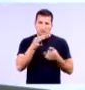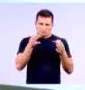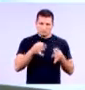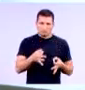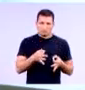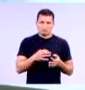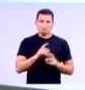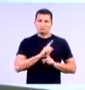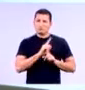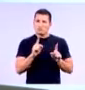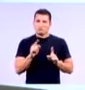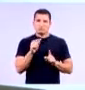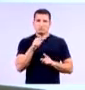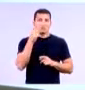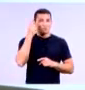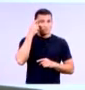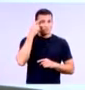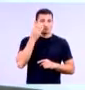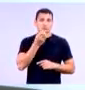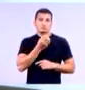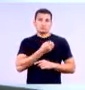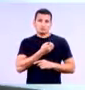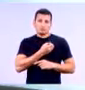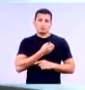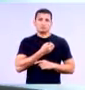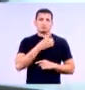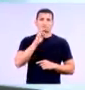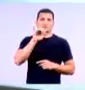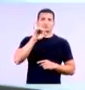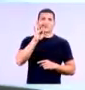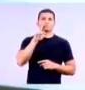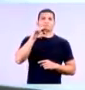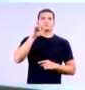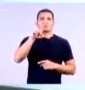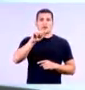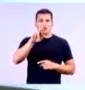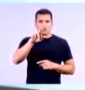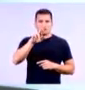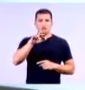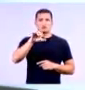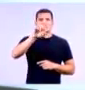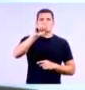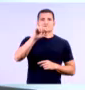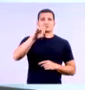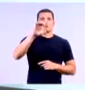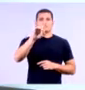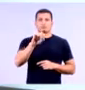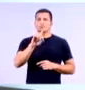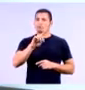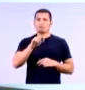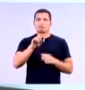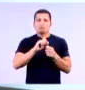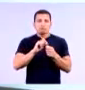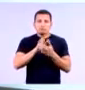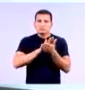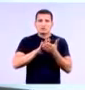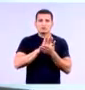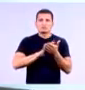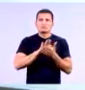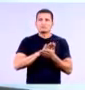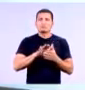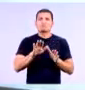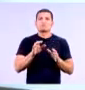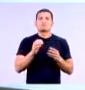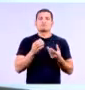esse número titular e saldo são os parâmetros. Então o parâmetro vai receber ele mesmo. Na verdade, não vai executar nada. Mas como é